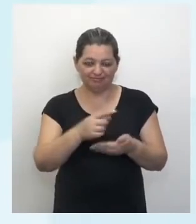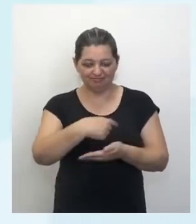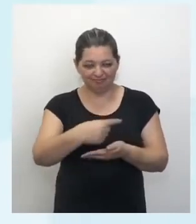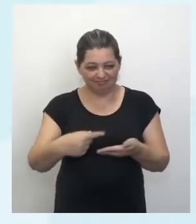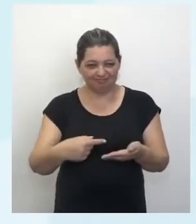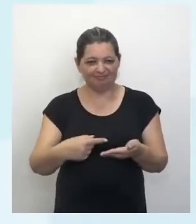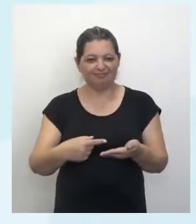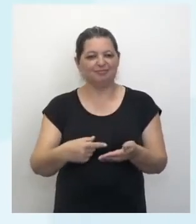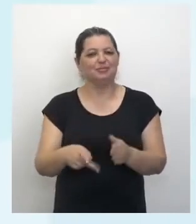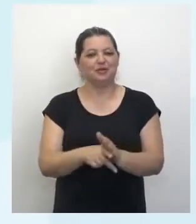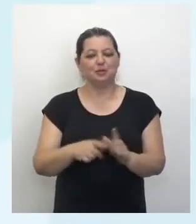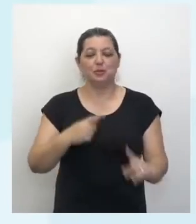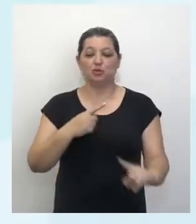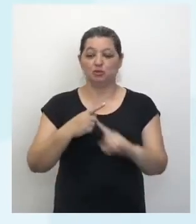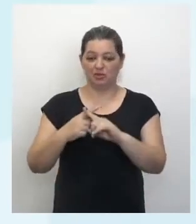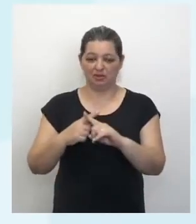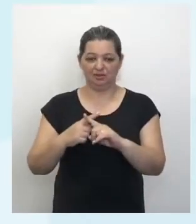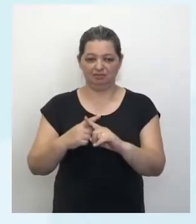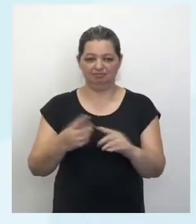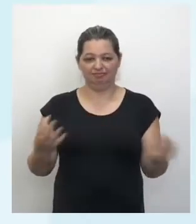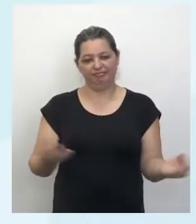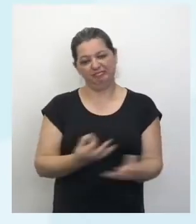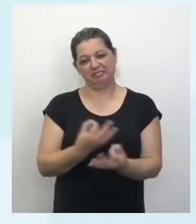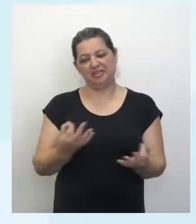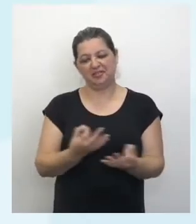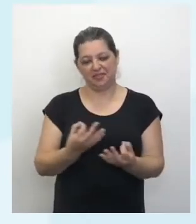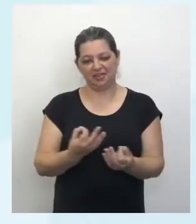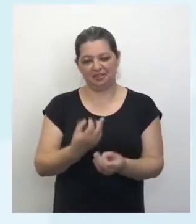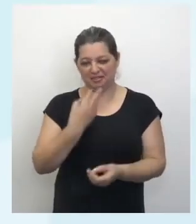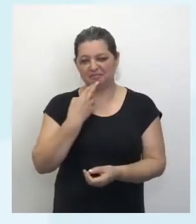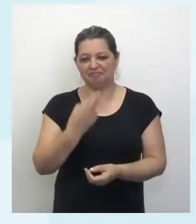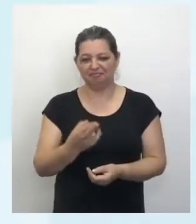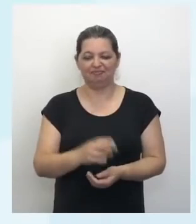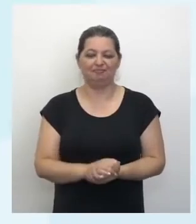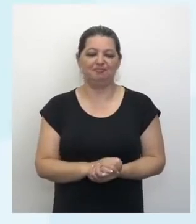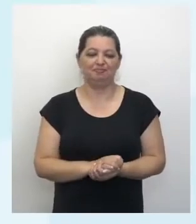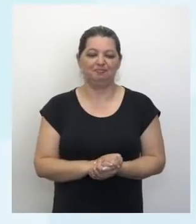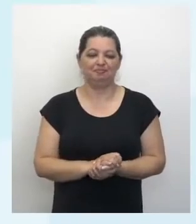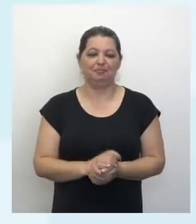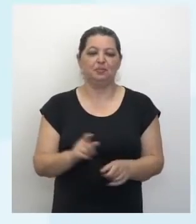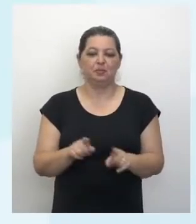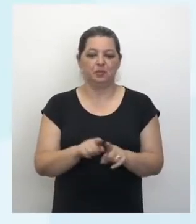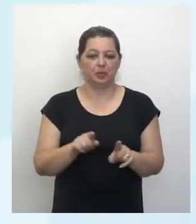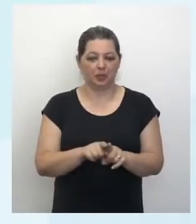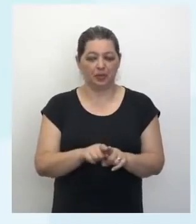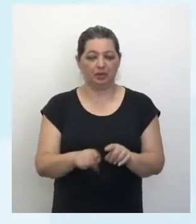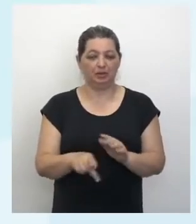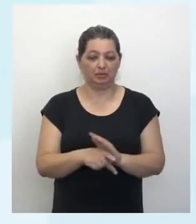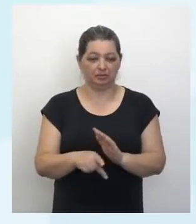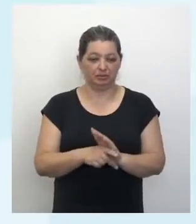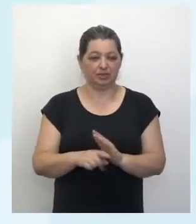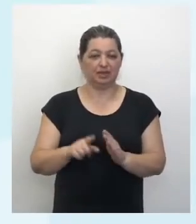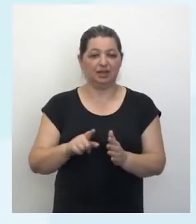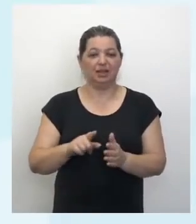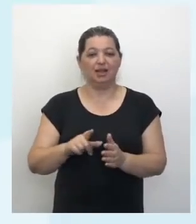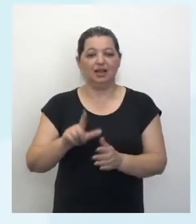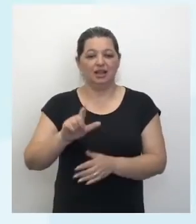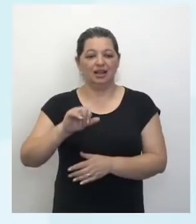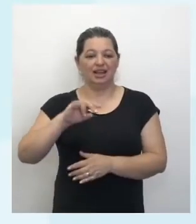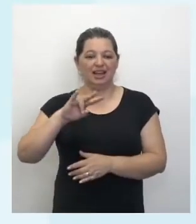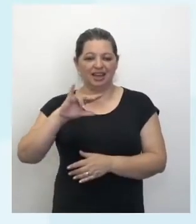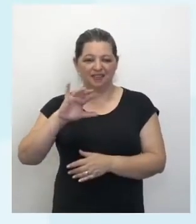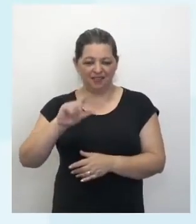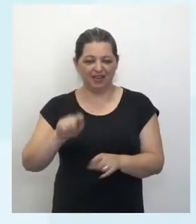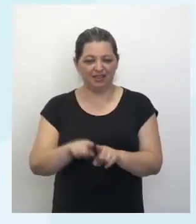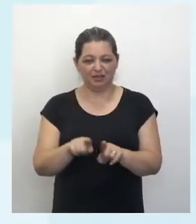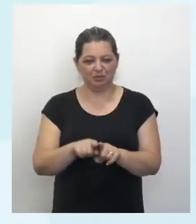fez a multiplicação e ficou perfeita, achou ali a nossa resposta. E do outro lado, ali da direita, é a tarefa da Lívia Carina. Ela